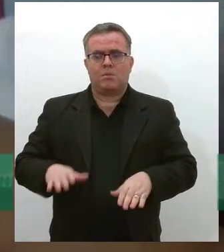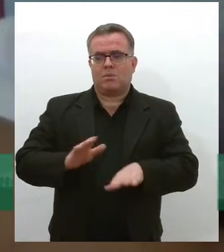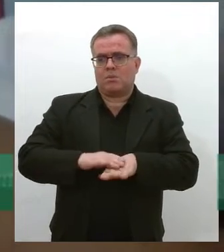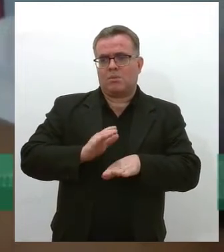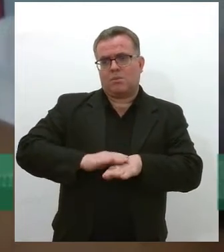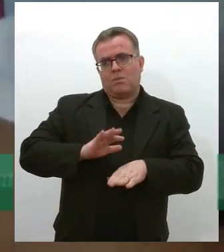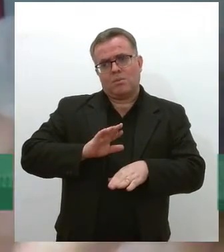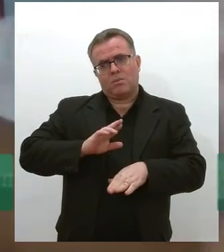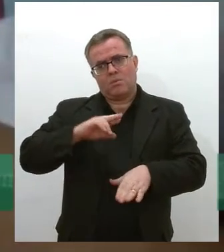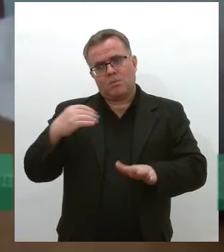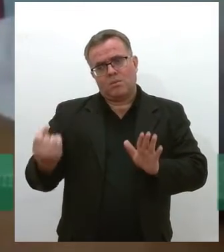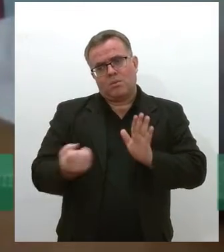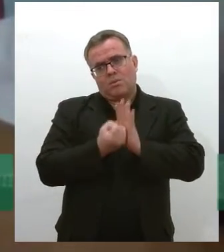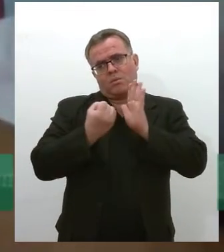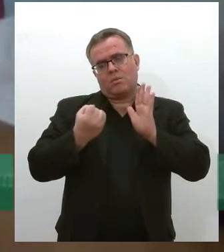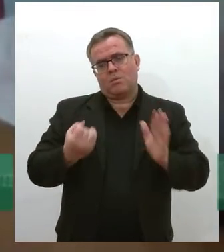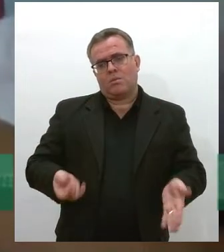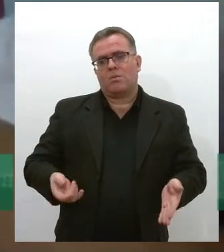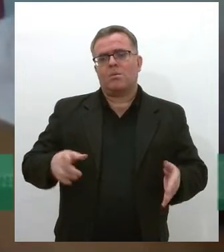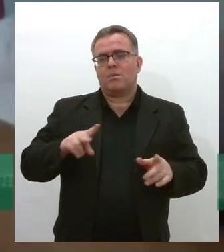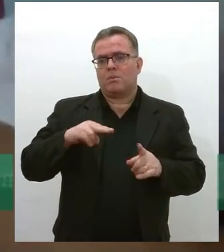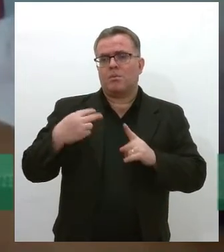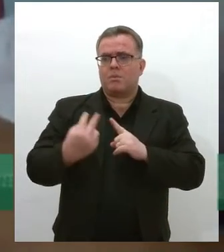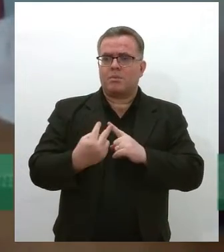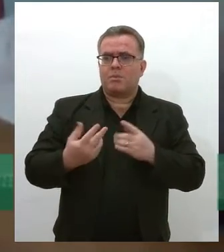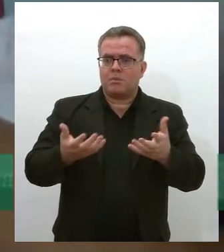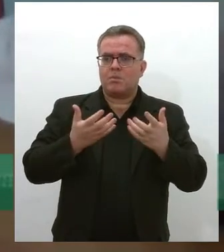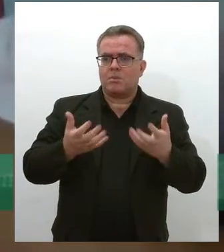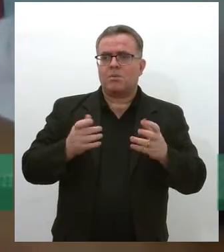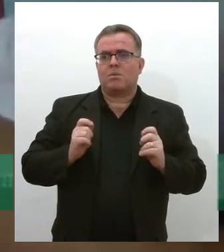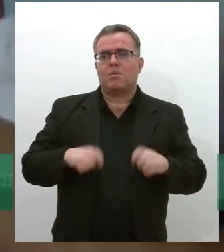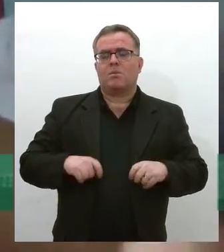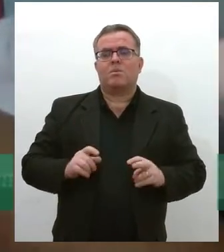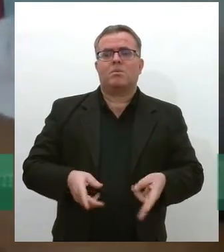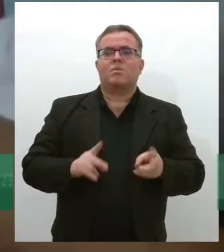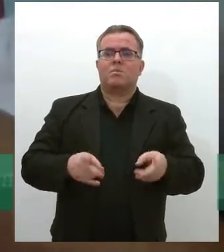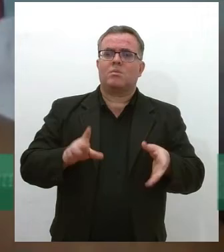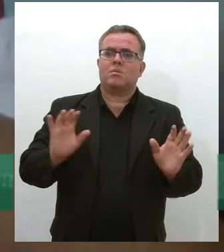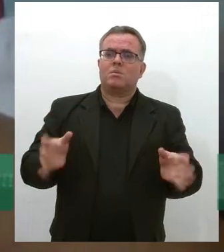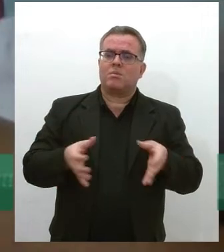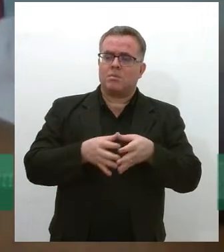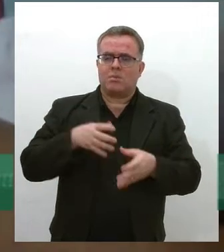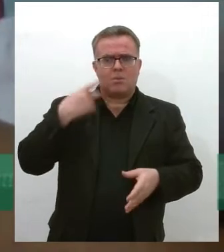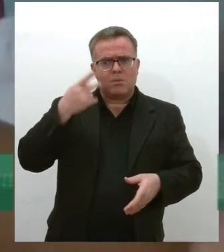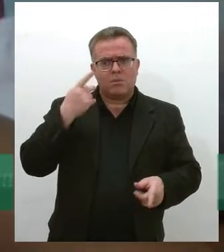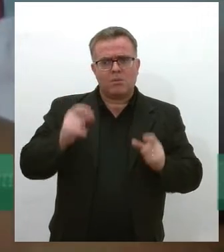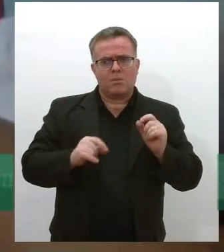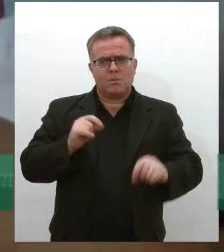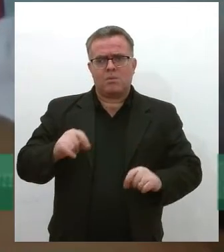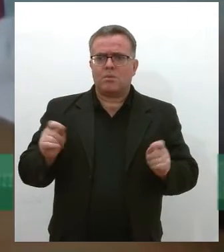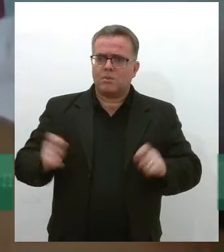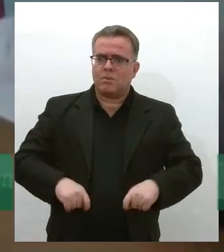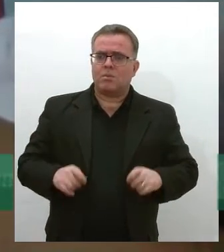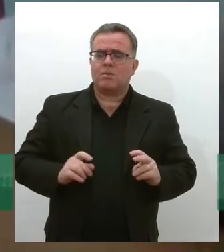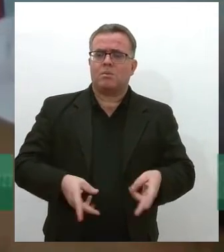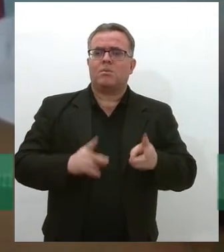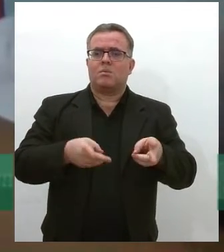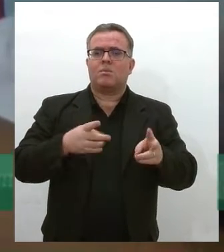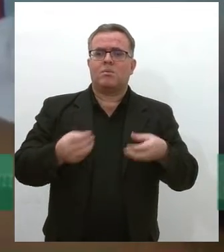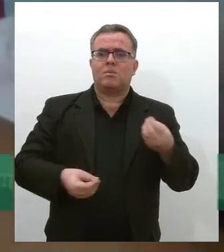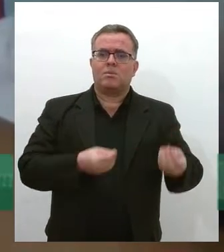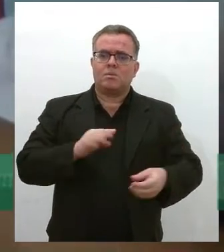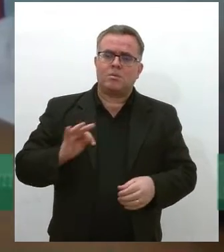dentro de uma perspectiva do que eram os grupos econômicos e políticos da época, lembrando sempre, claro, que tudo isso sustentado sobre